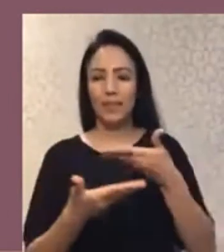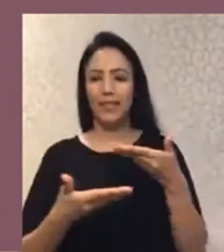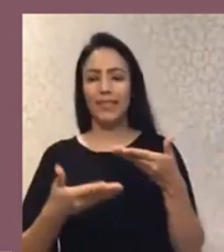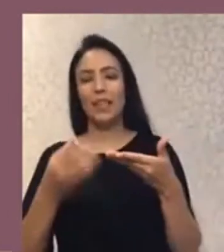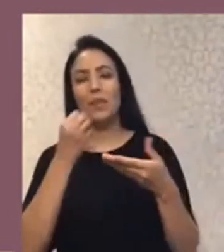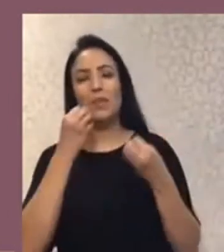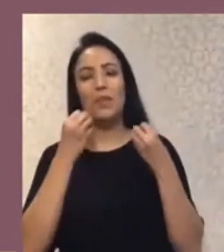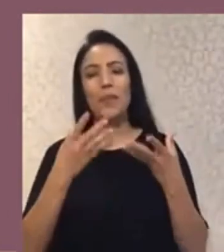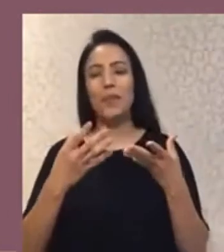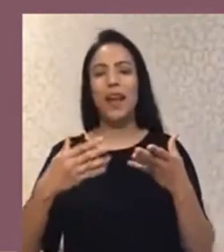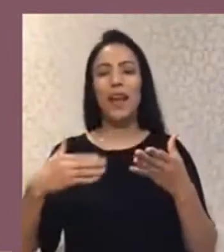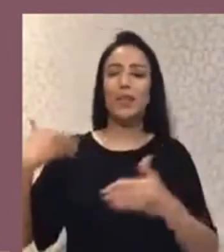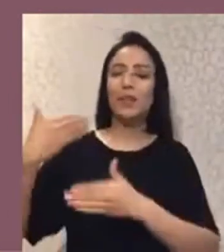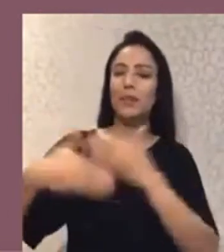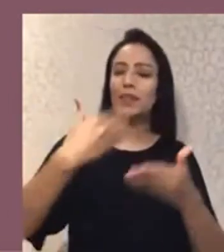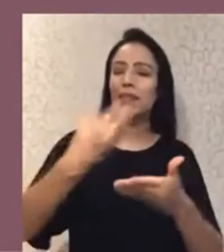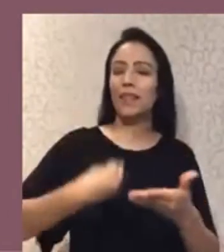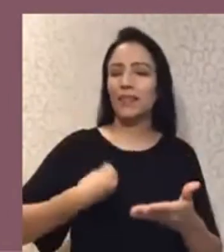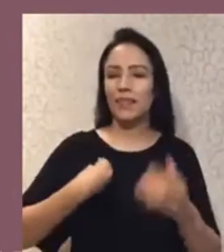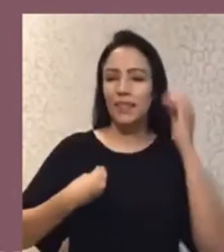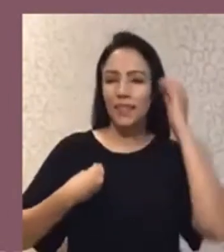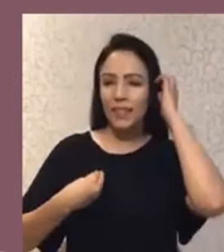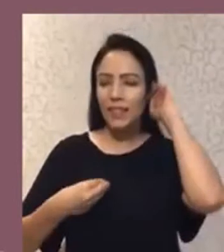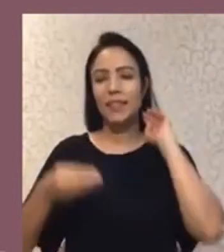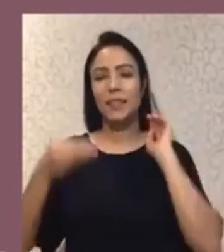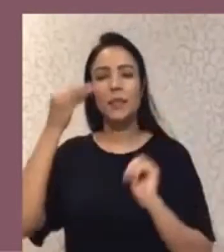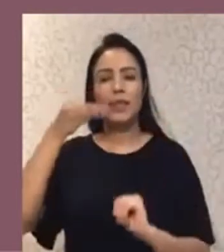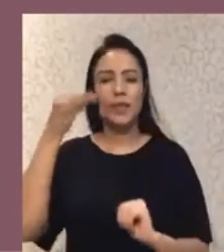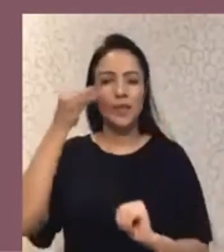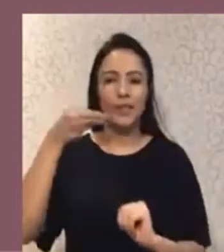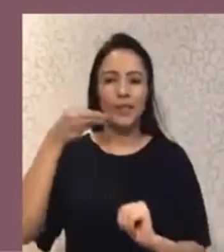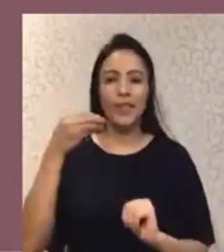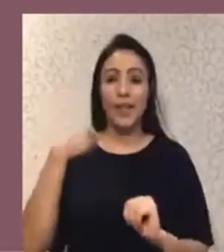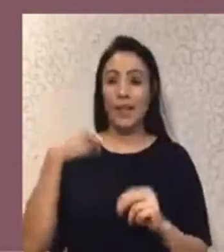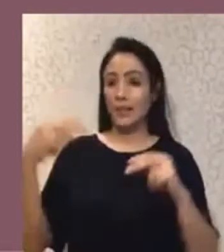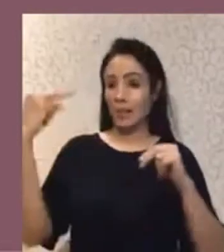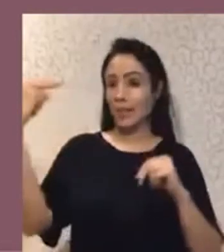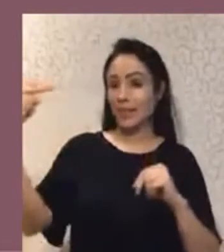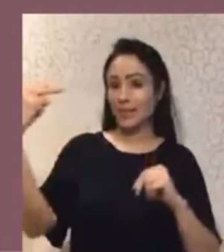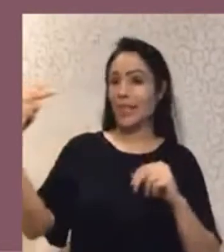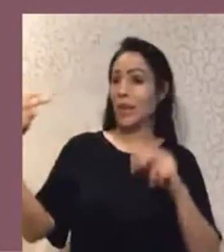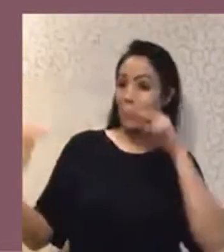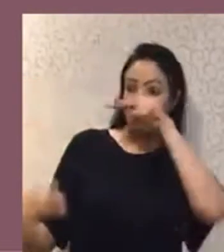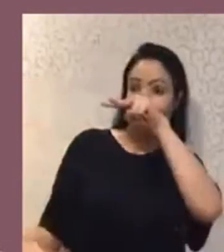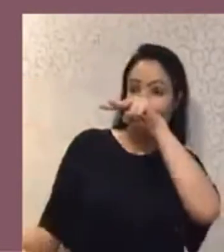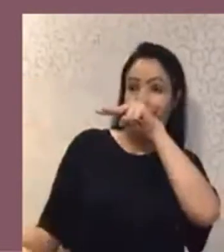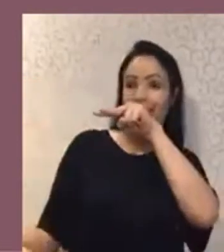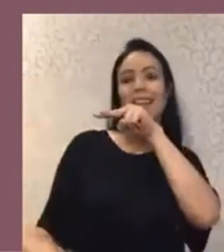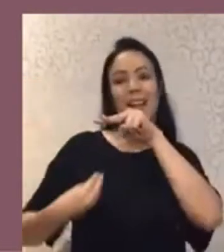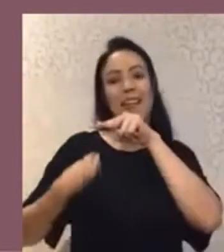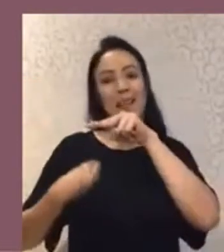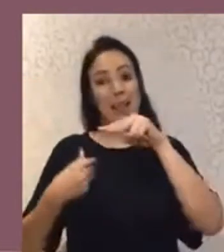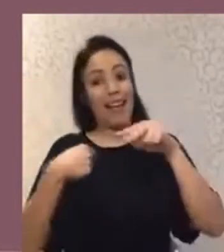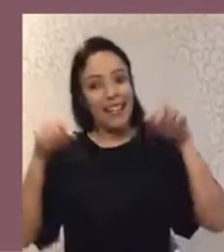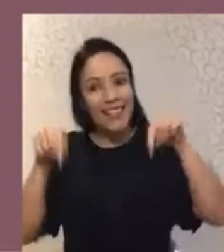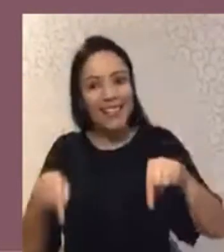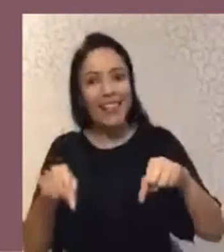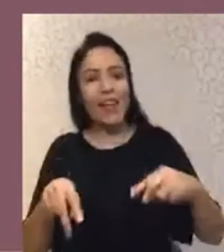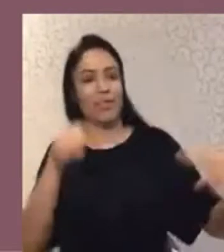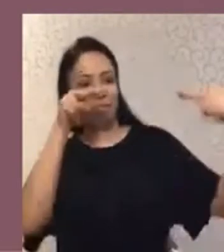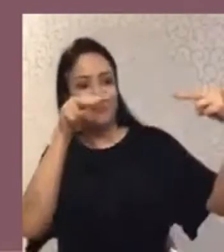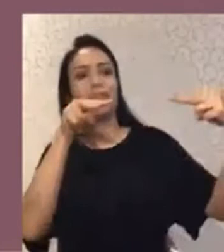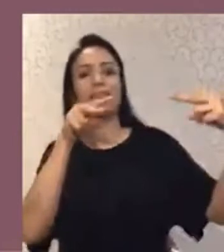trajetória, e estou te vendo e estou aqui. Fico feliz aí com toda a sua